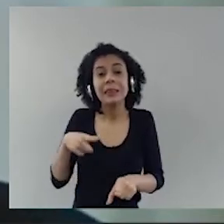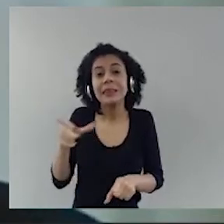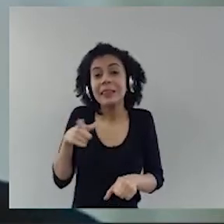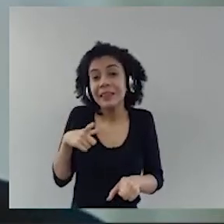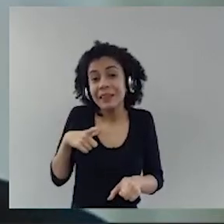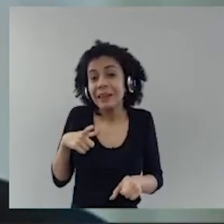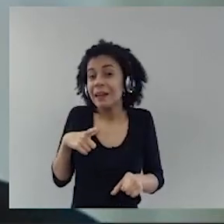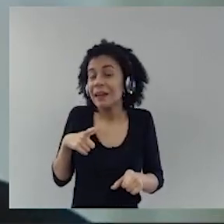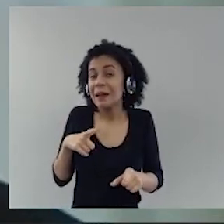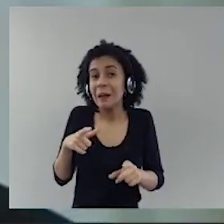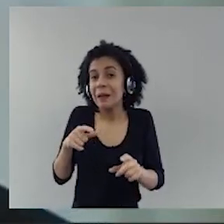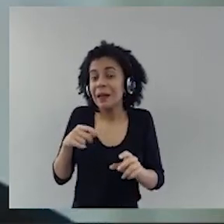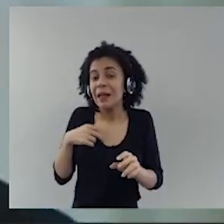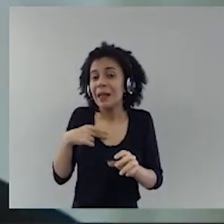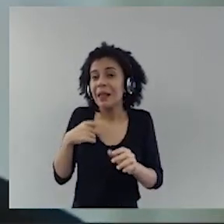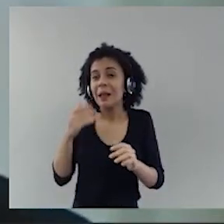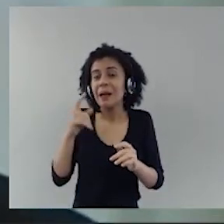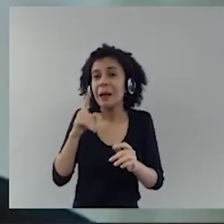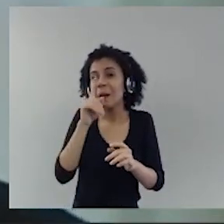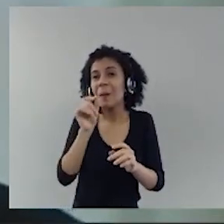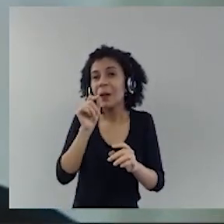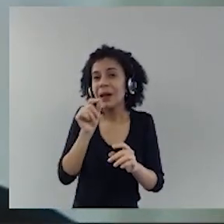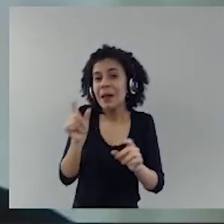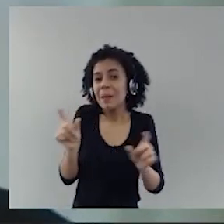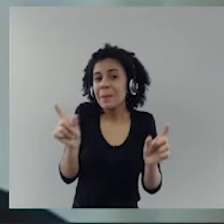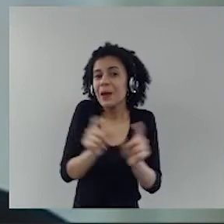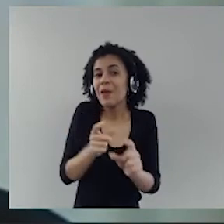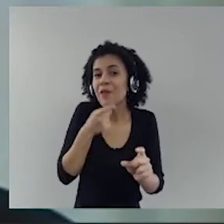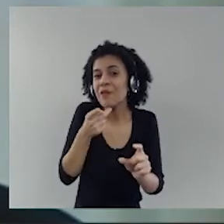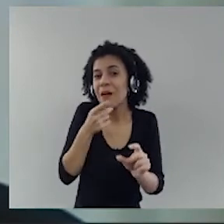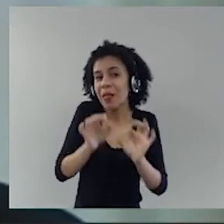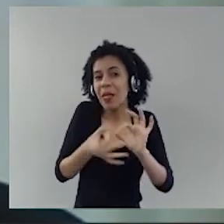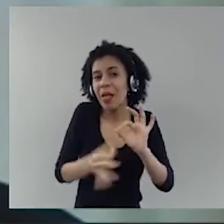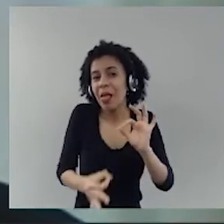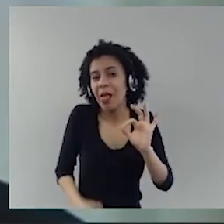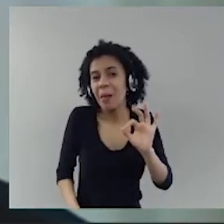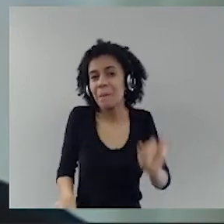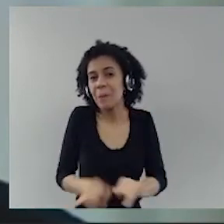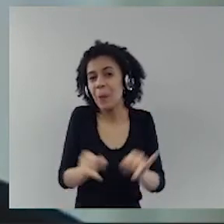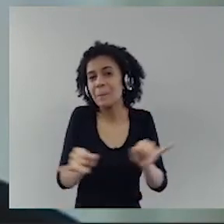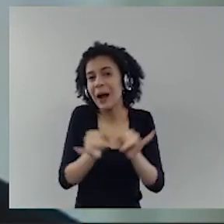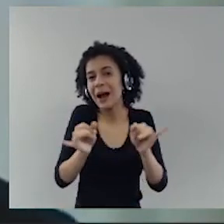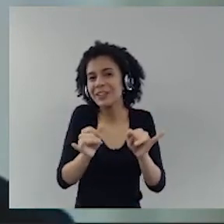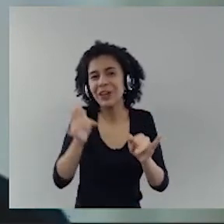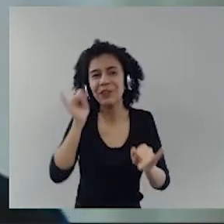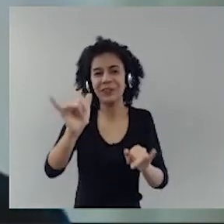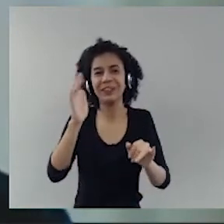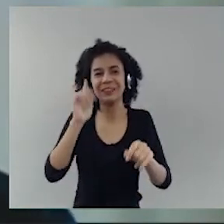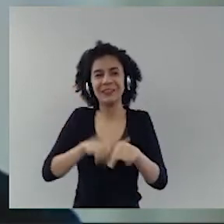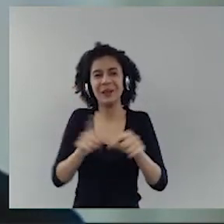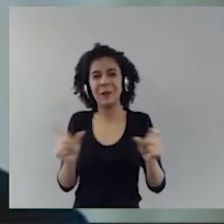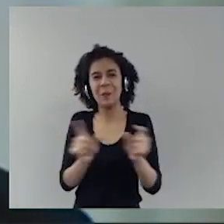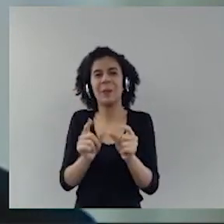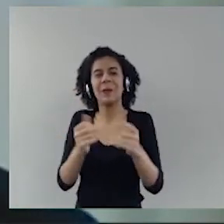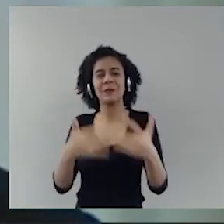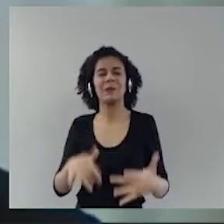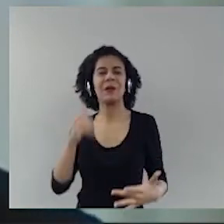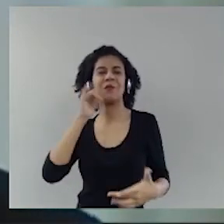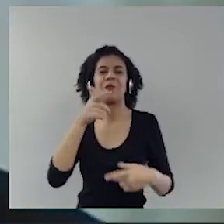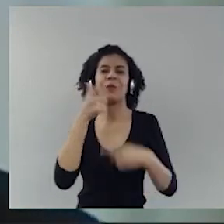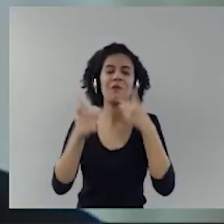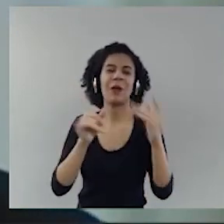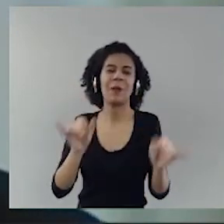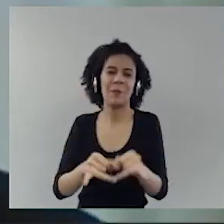risco infinitamente menor eu te falar aqui qualquer bobagem a todos vocês nós